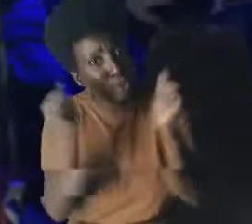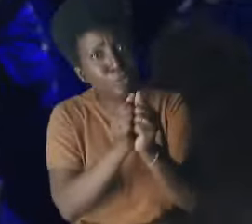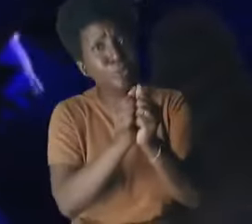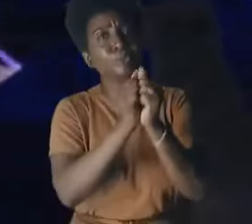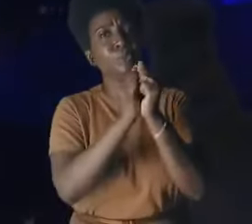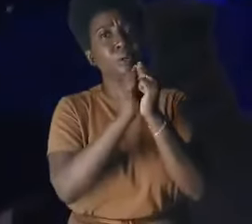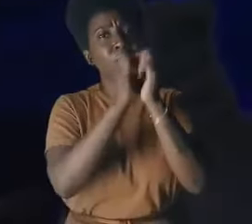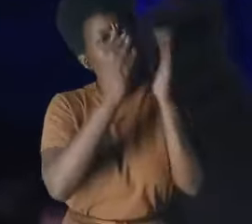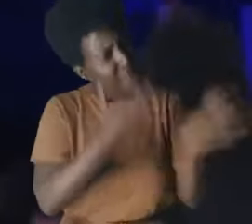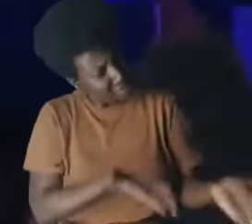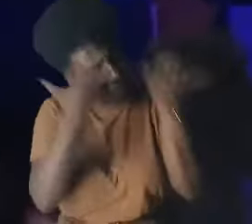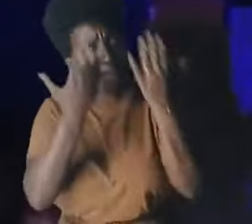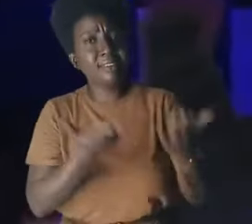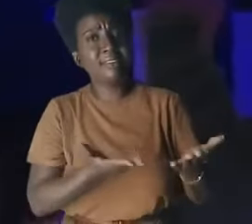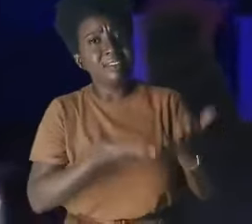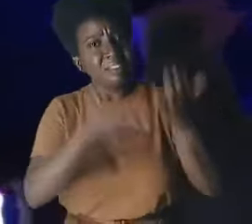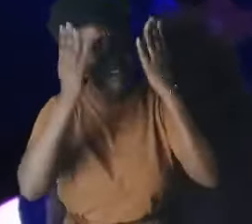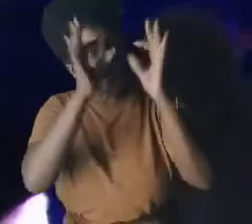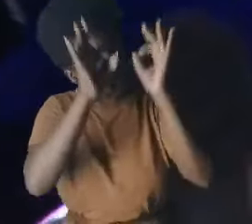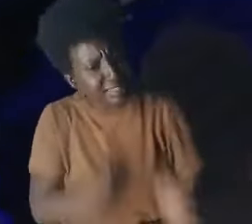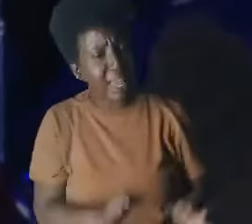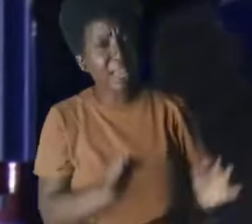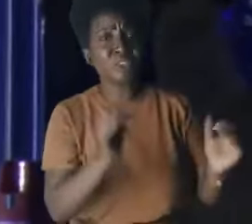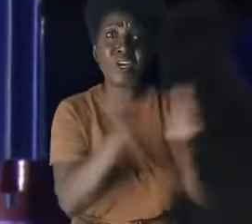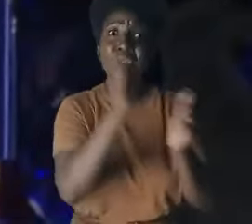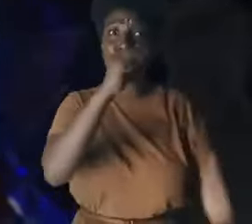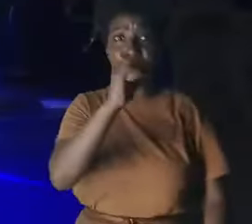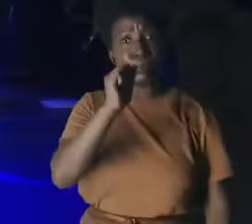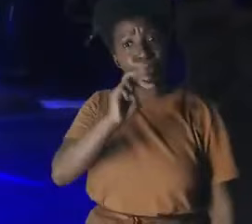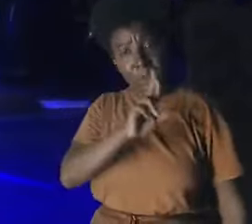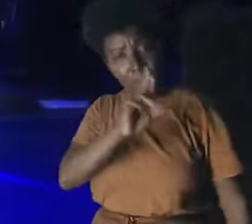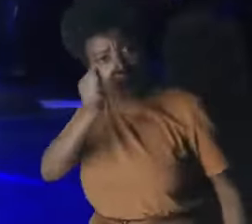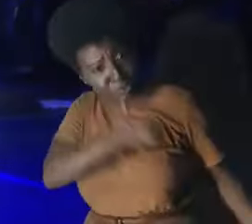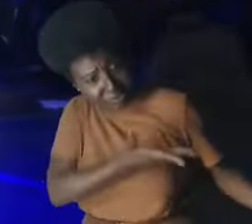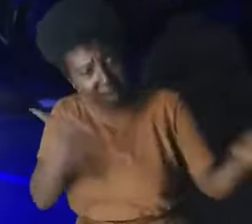Isso. Vai. Vai, Carlos.